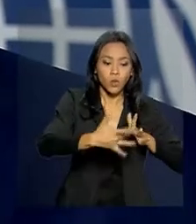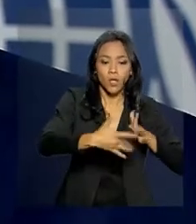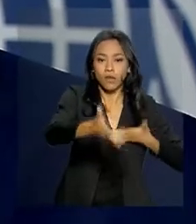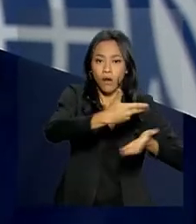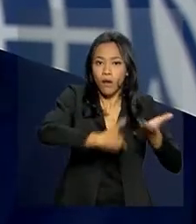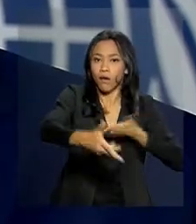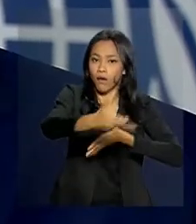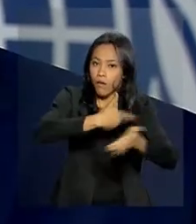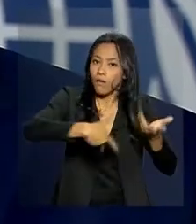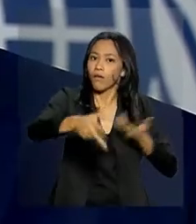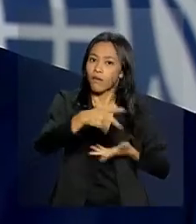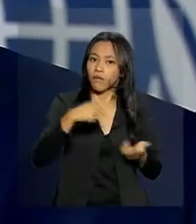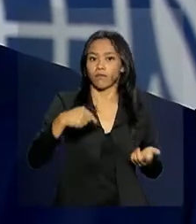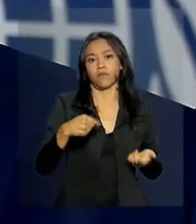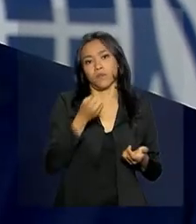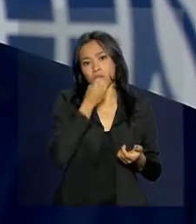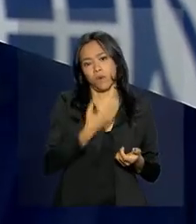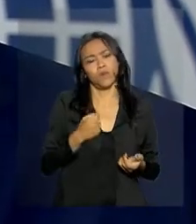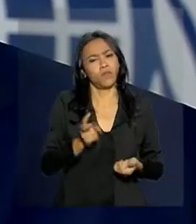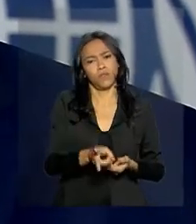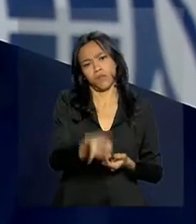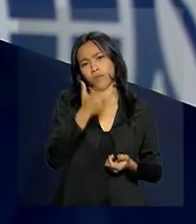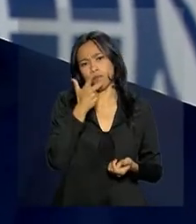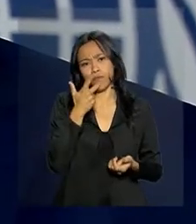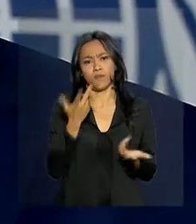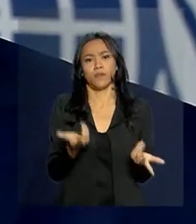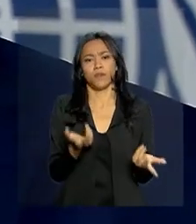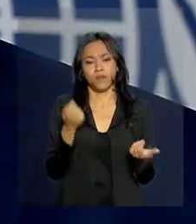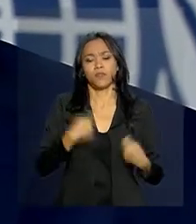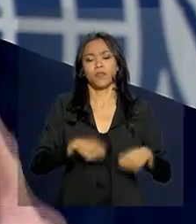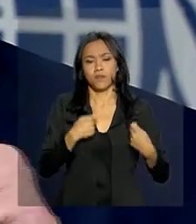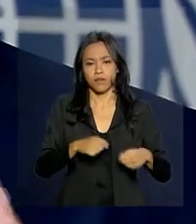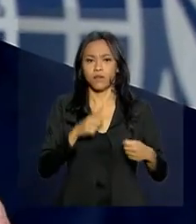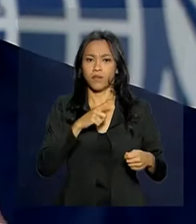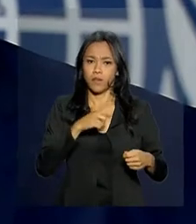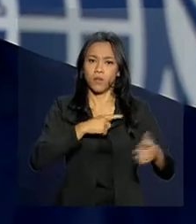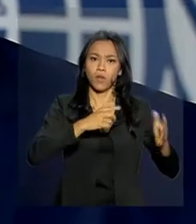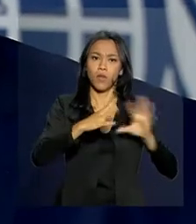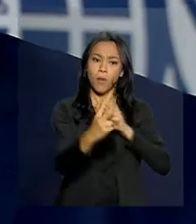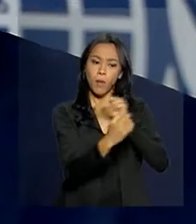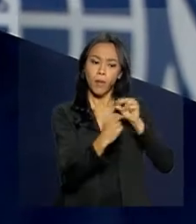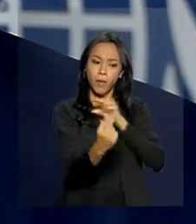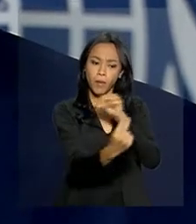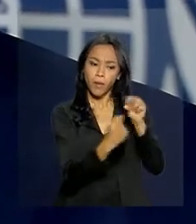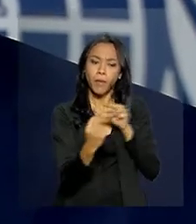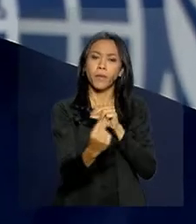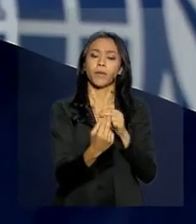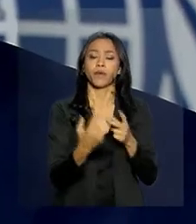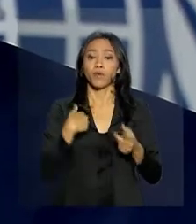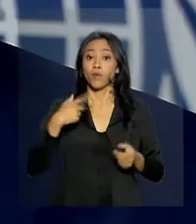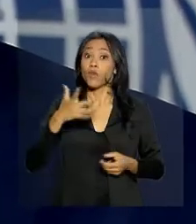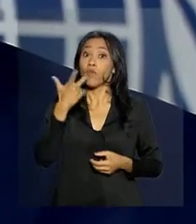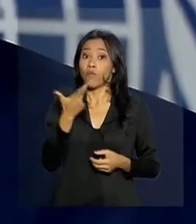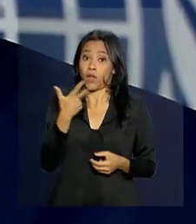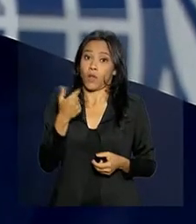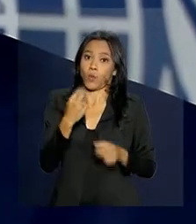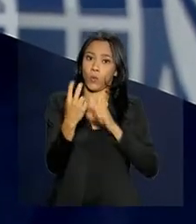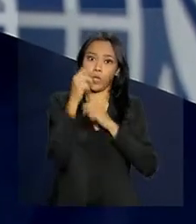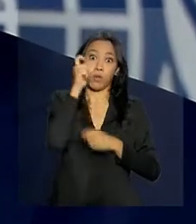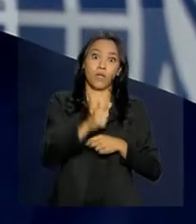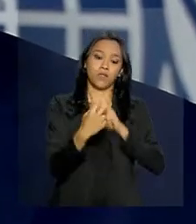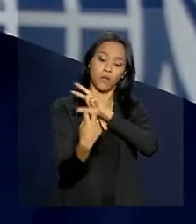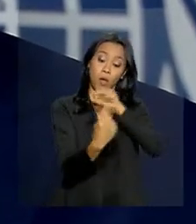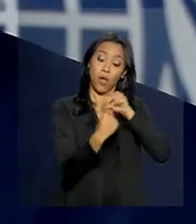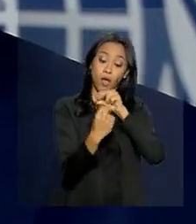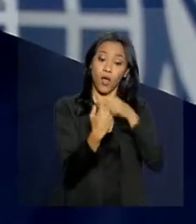muito produtivo né e digo eu sempre isso tem que ser feito pela via diplomática e quando interessante diego pela via diplomática eu